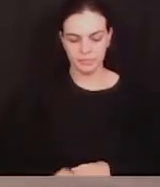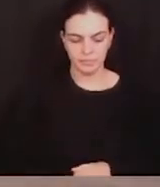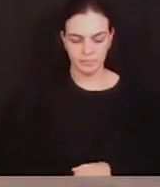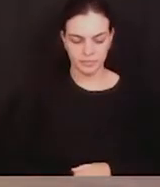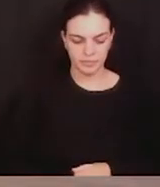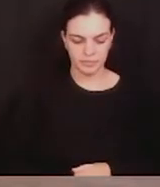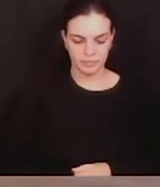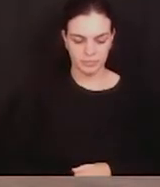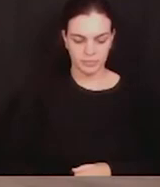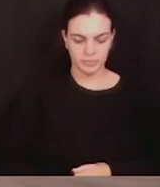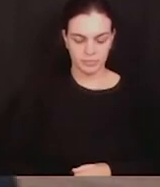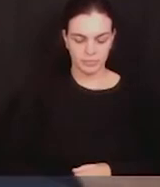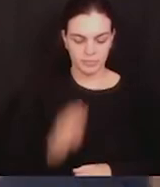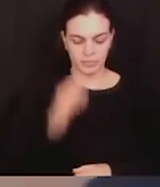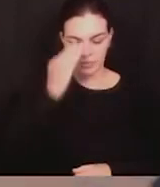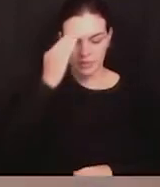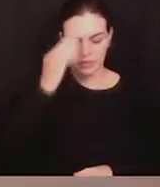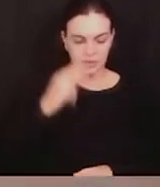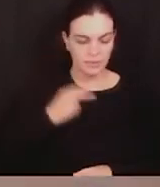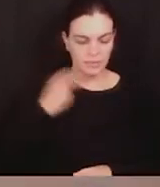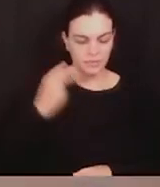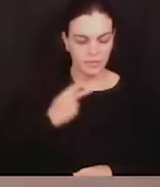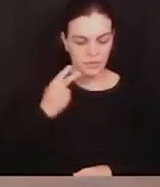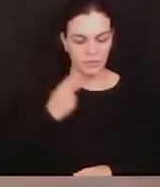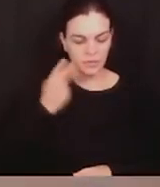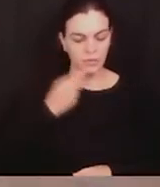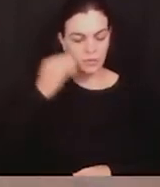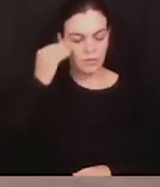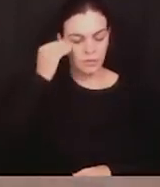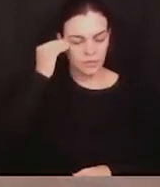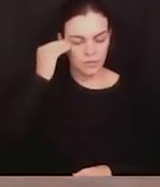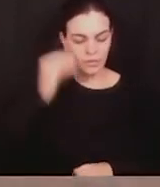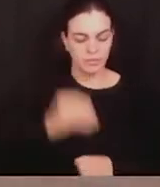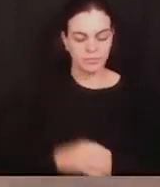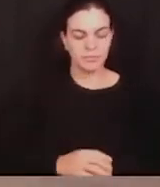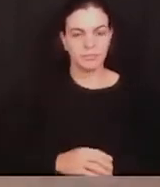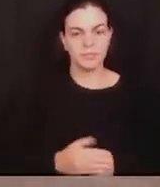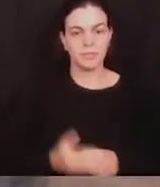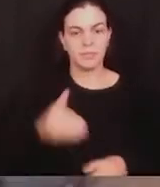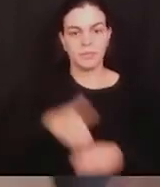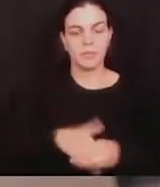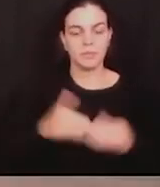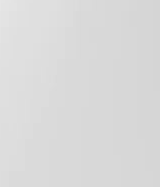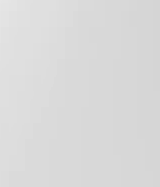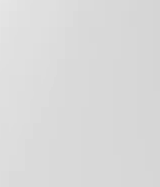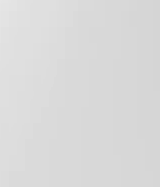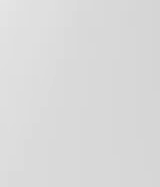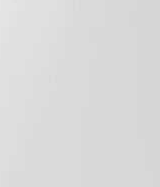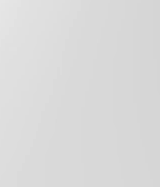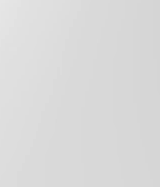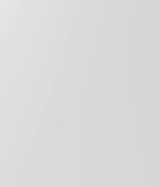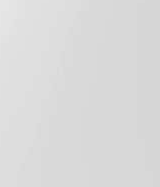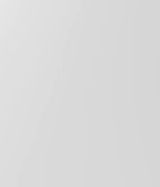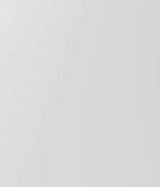Obrigado, vereador Nuriceto. Encerrada a discussão, vamos então à votação. Os que forem favoráveis permaneçam como estão. Aprovado.